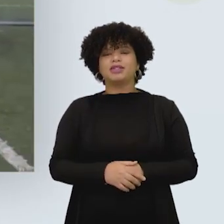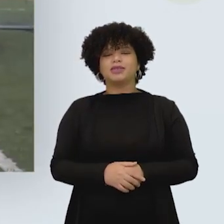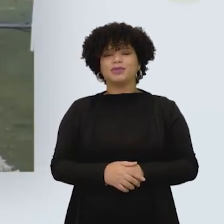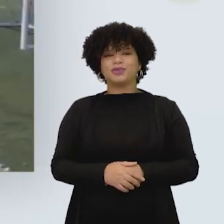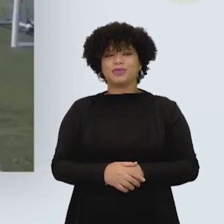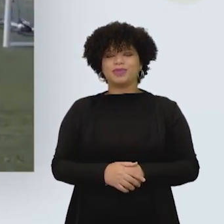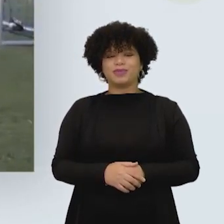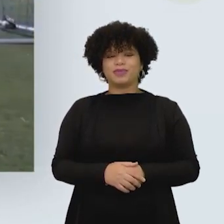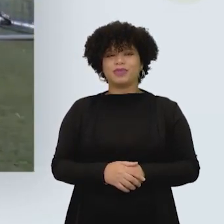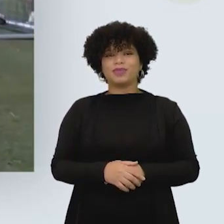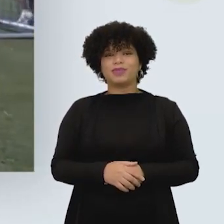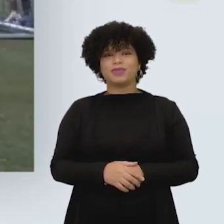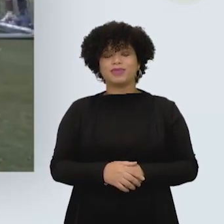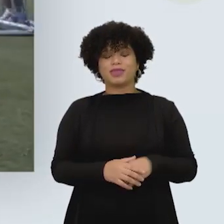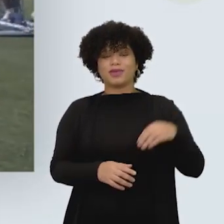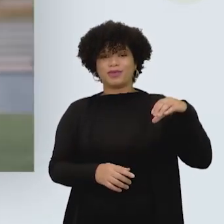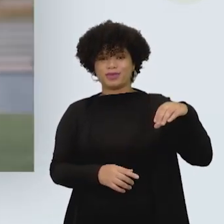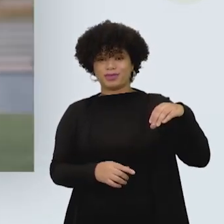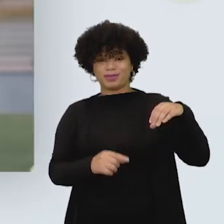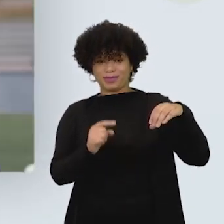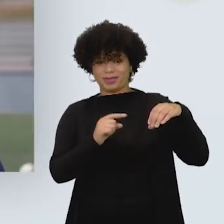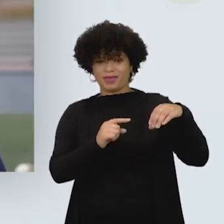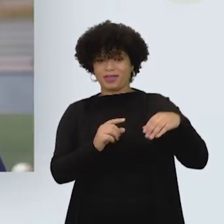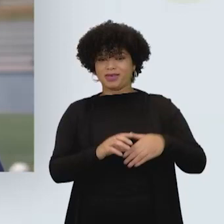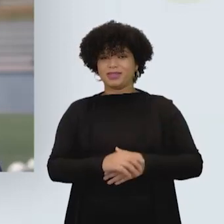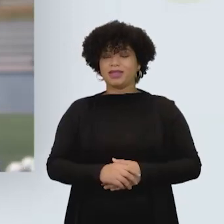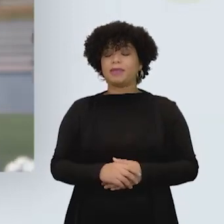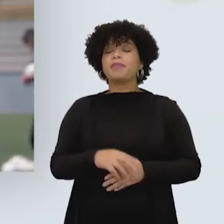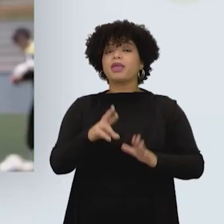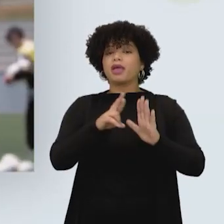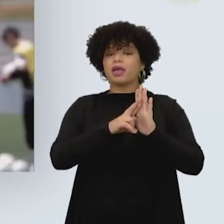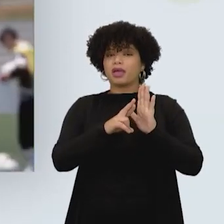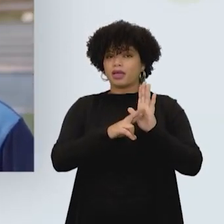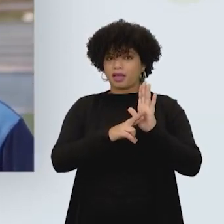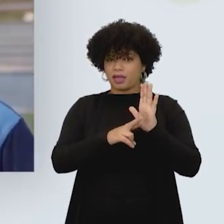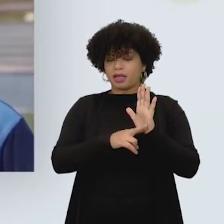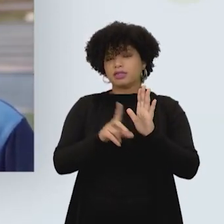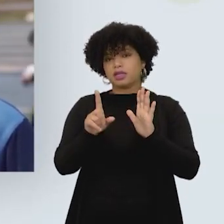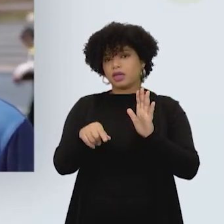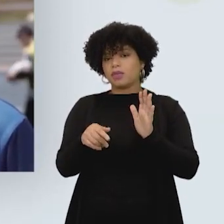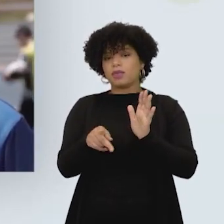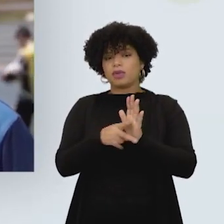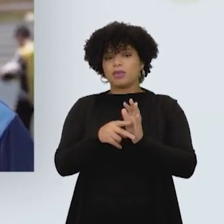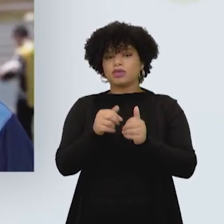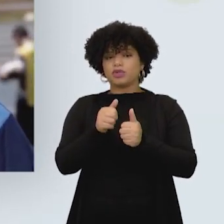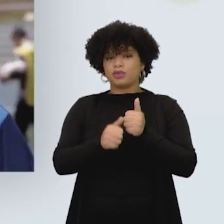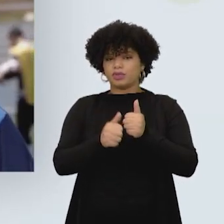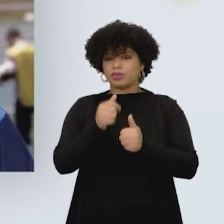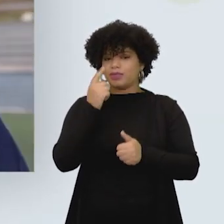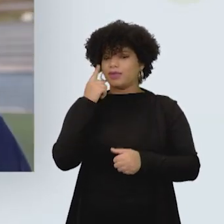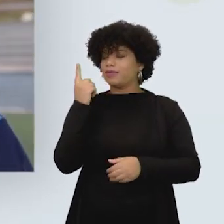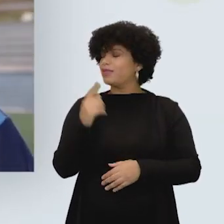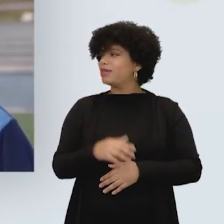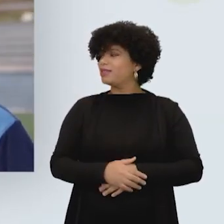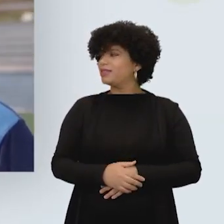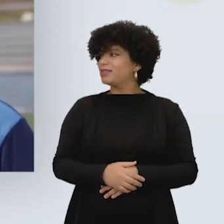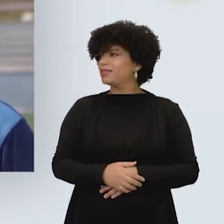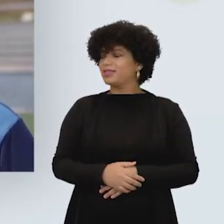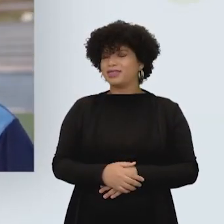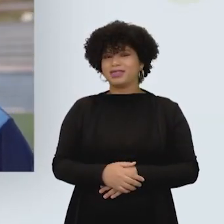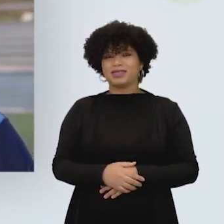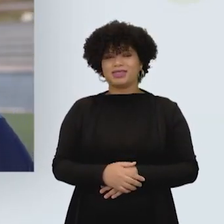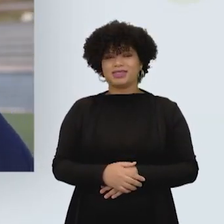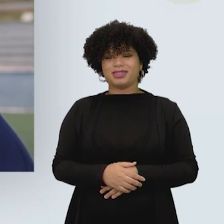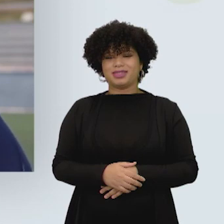2 por 5, o goleiro fica praticamente dentro do gol. E as regras são do futsal convencional. As dimensões da quadra é 40 por 20, tem os alas,